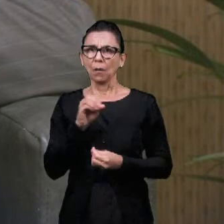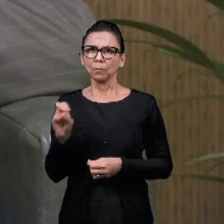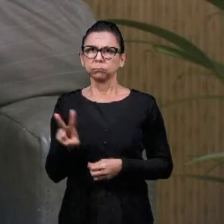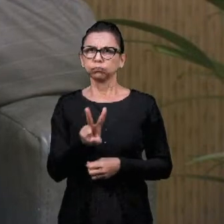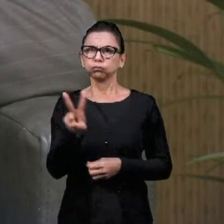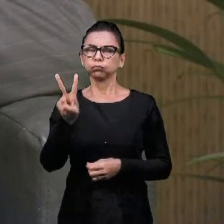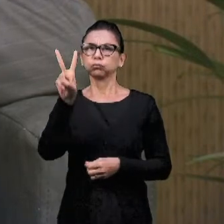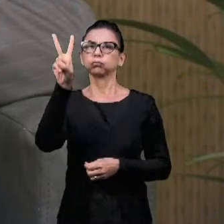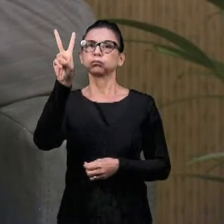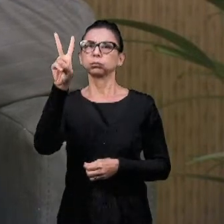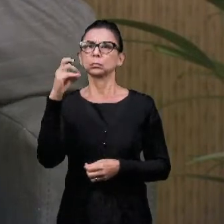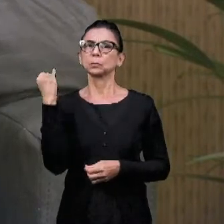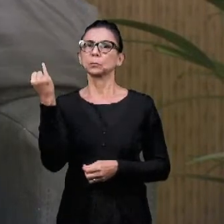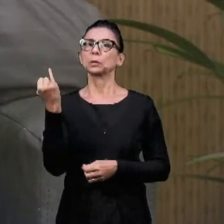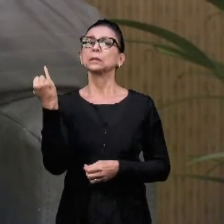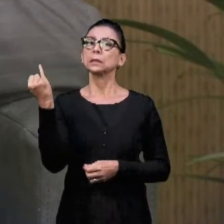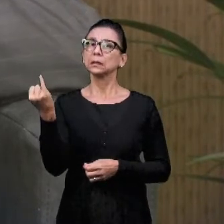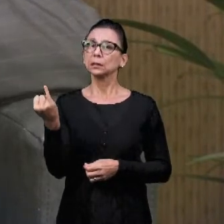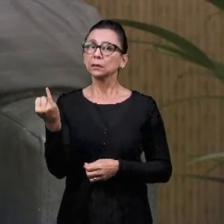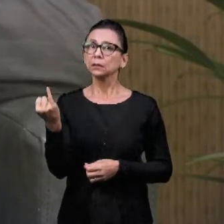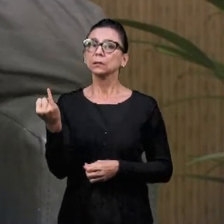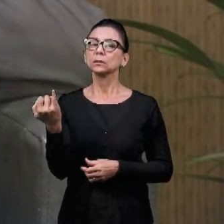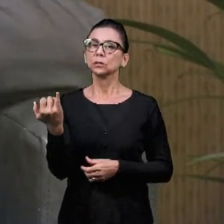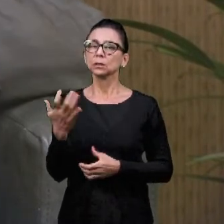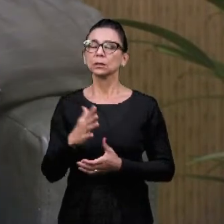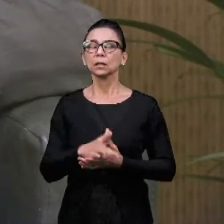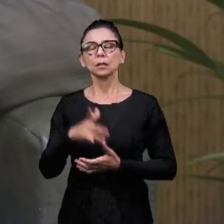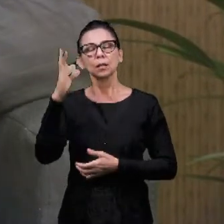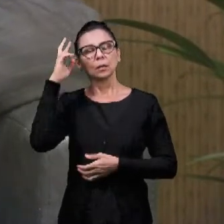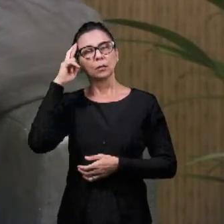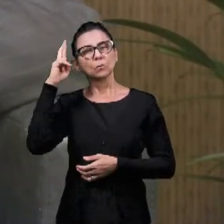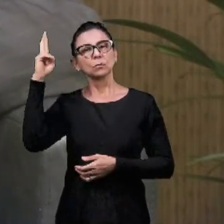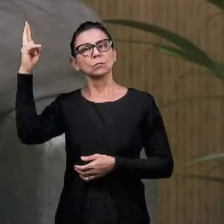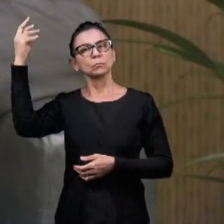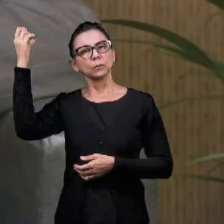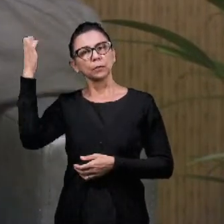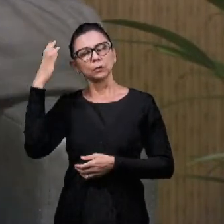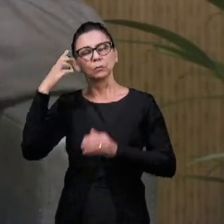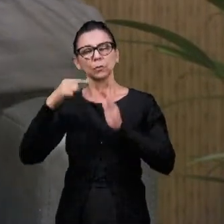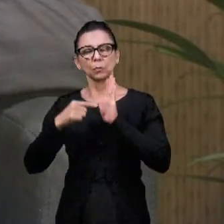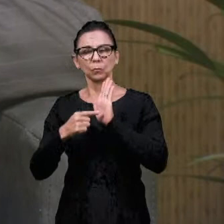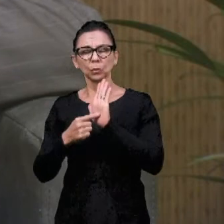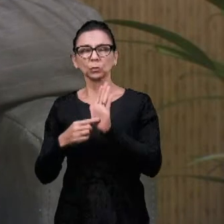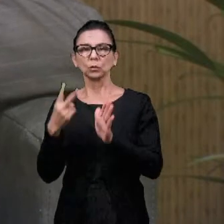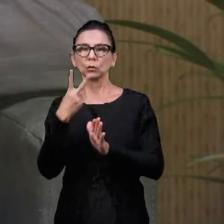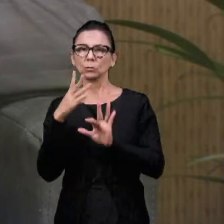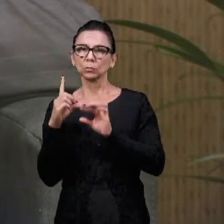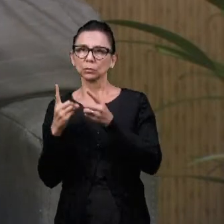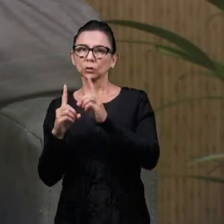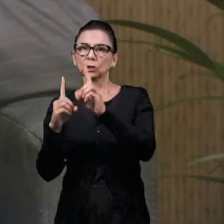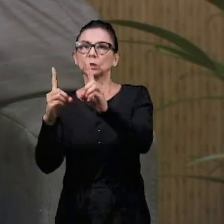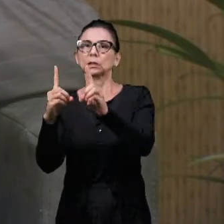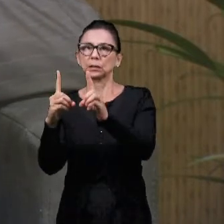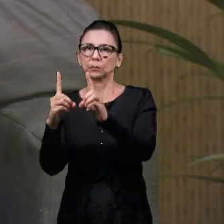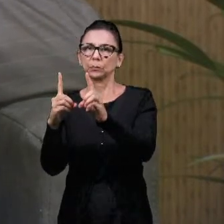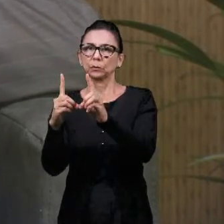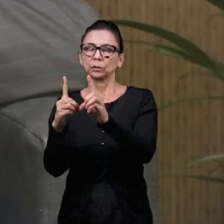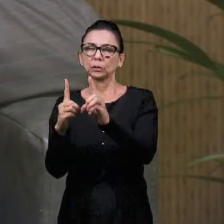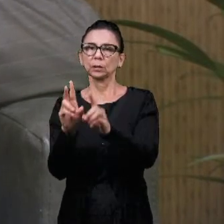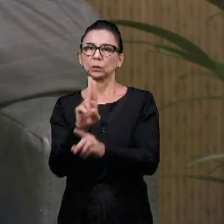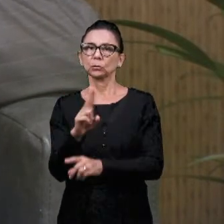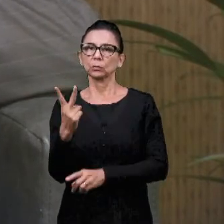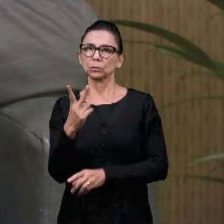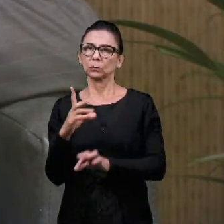eles pagaram um preço muito alto, o Senhor os conduziu, deu sinais, e Deus operou maravilhosamente na